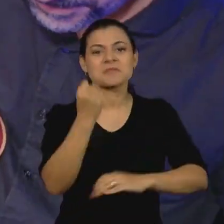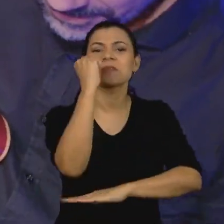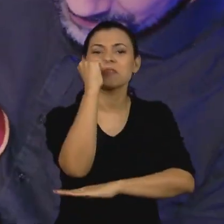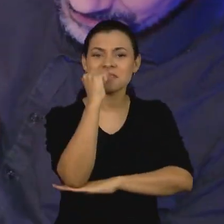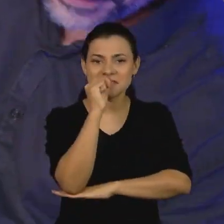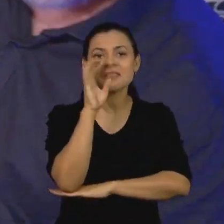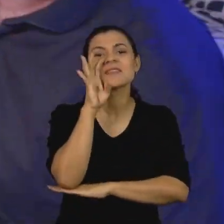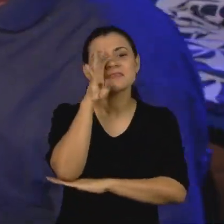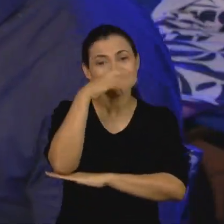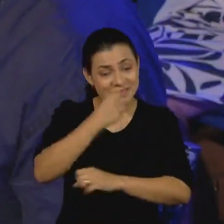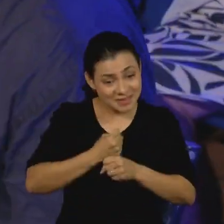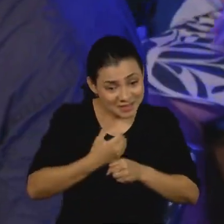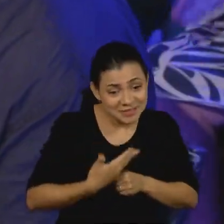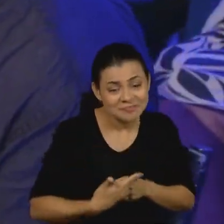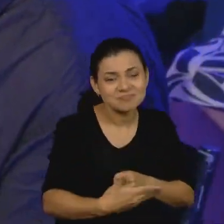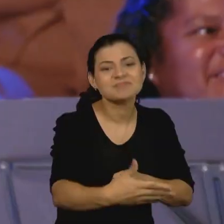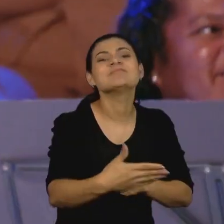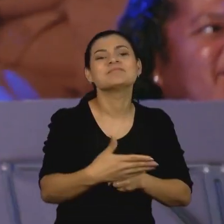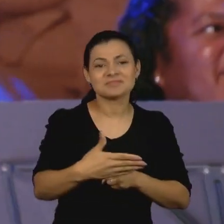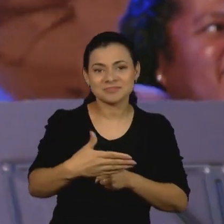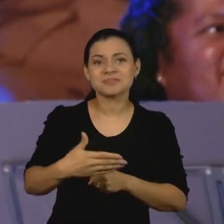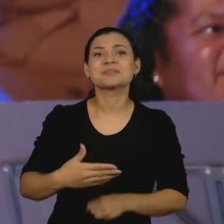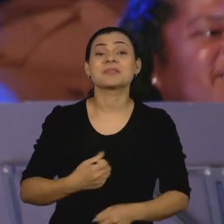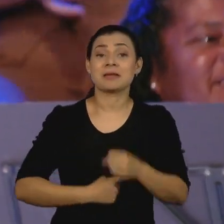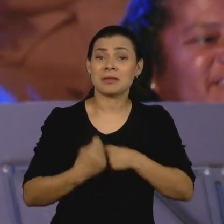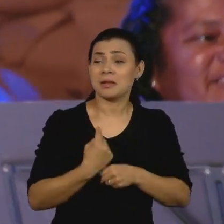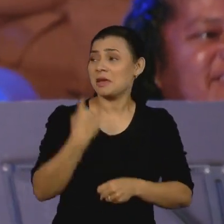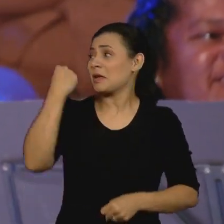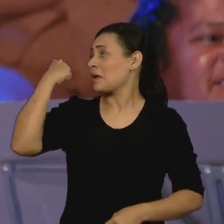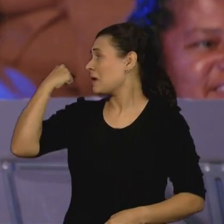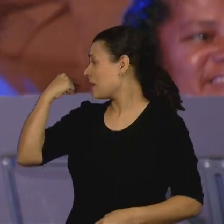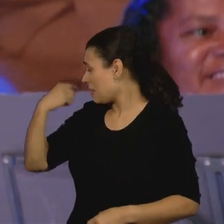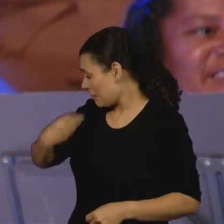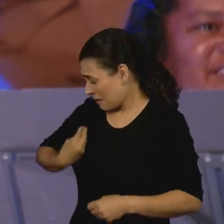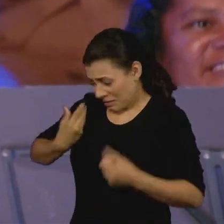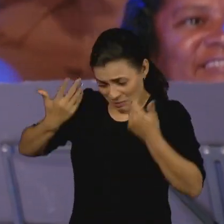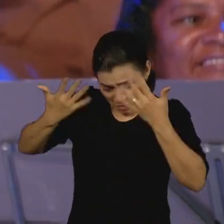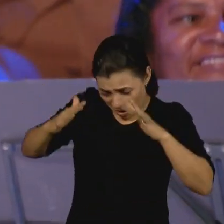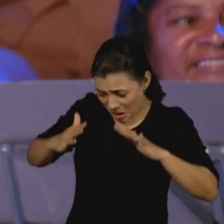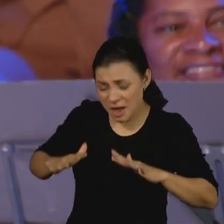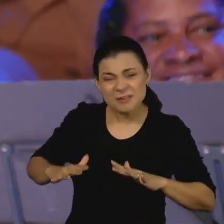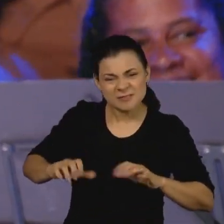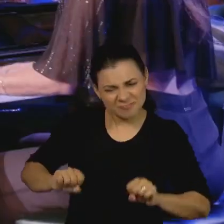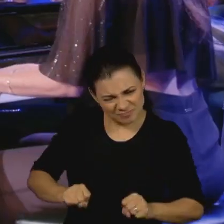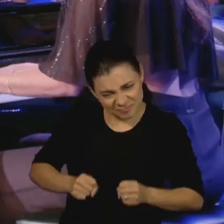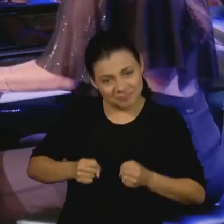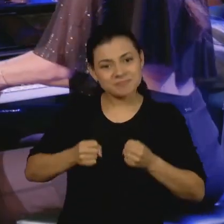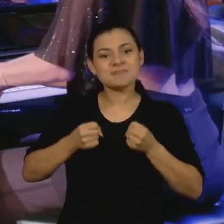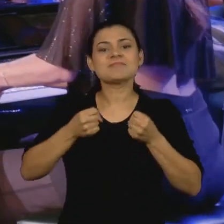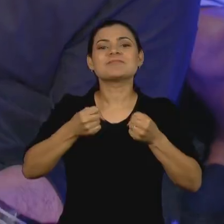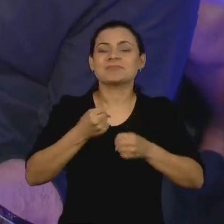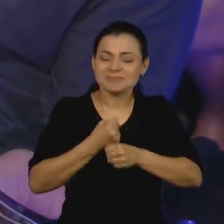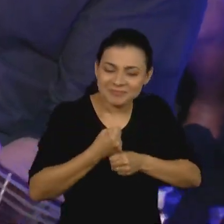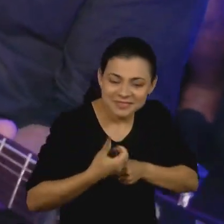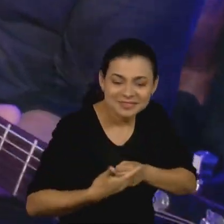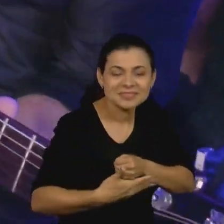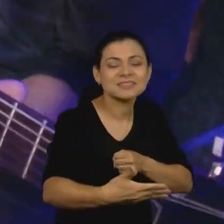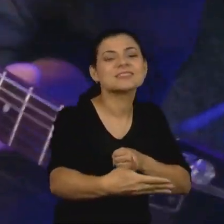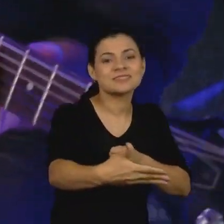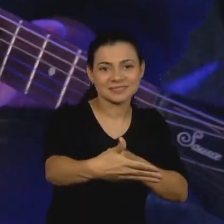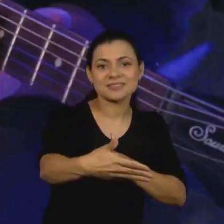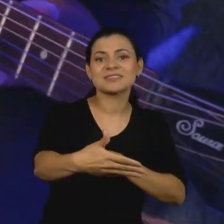não morro. Ano passado eu morri, mas esse ano eu não